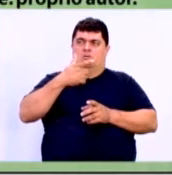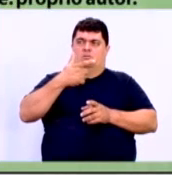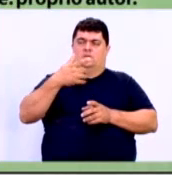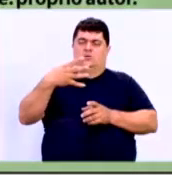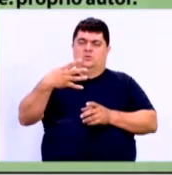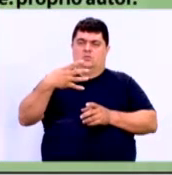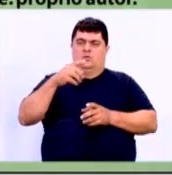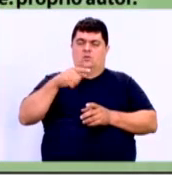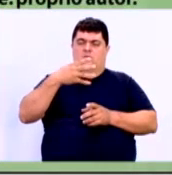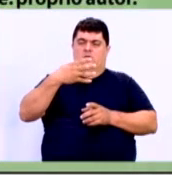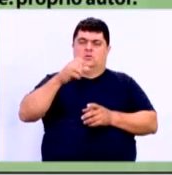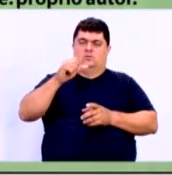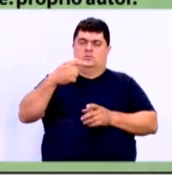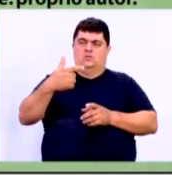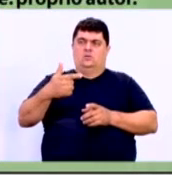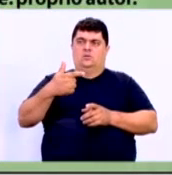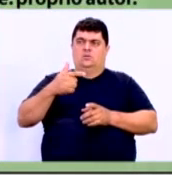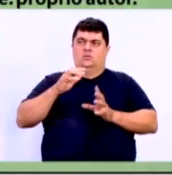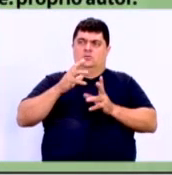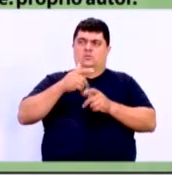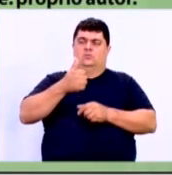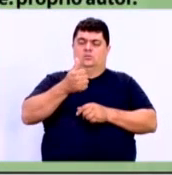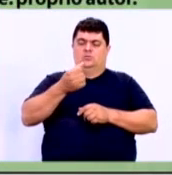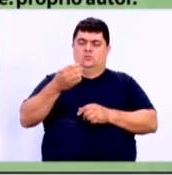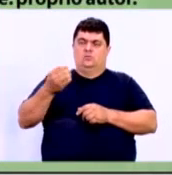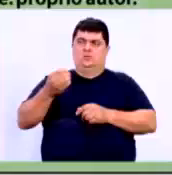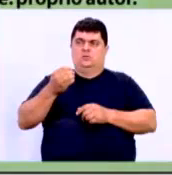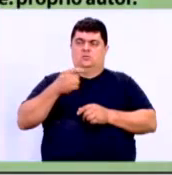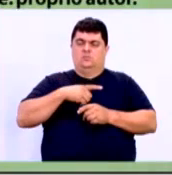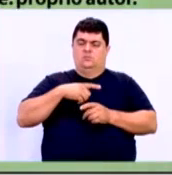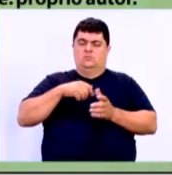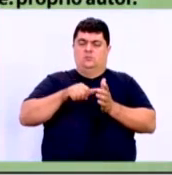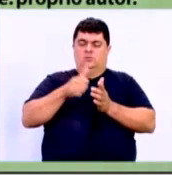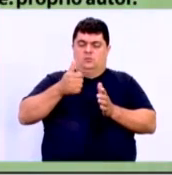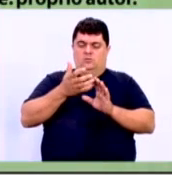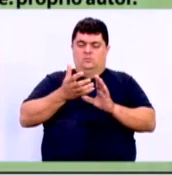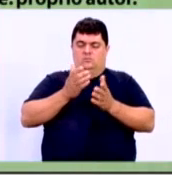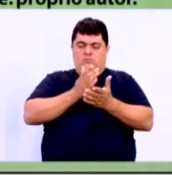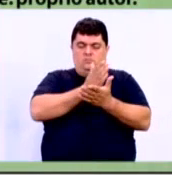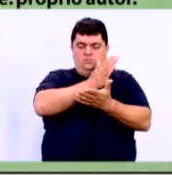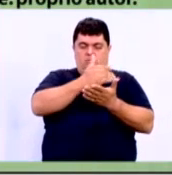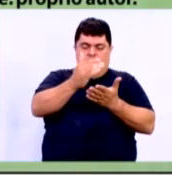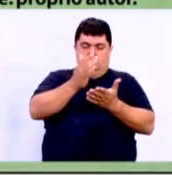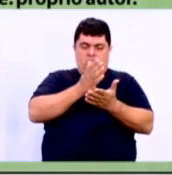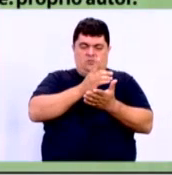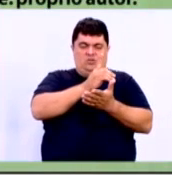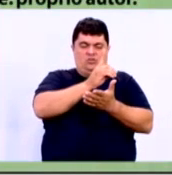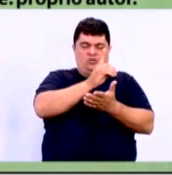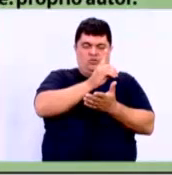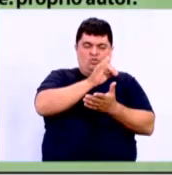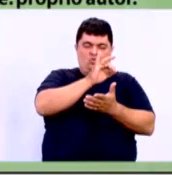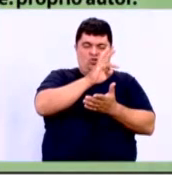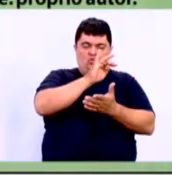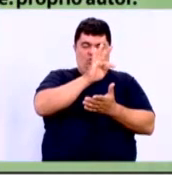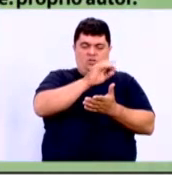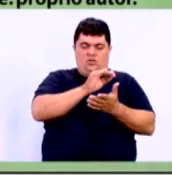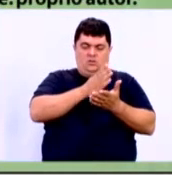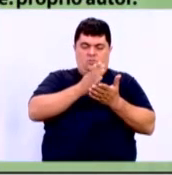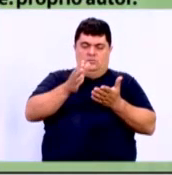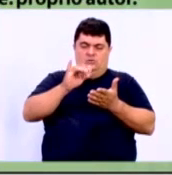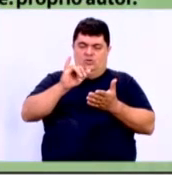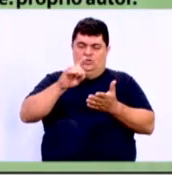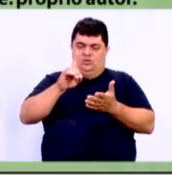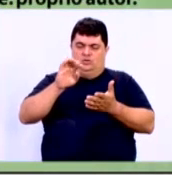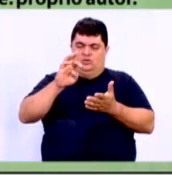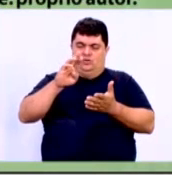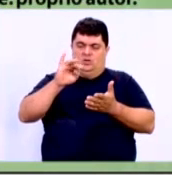Ah, entendi, professor. Então quer dizer que primeiro eu separo o direto, somo. O indireto eu rateio, depois eu somo por produto. E